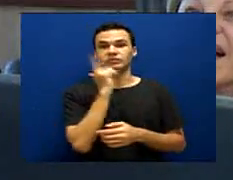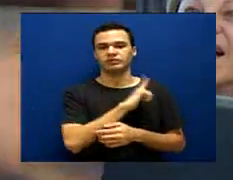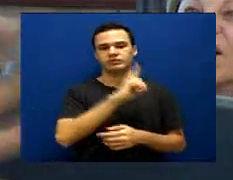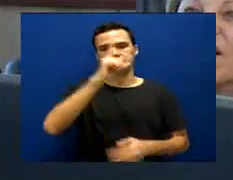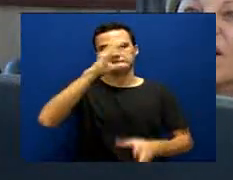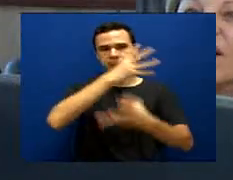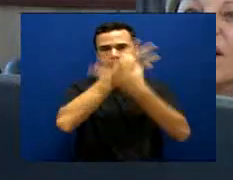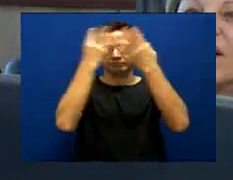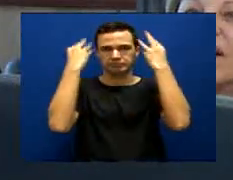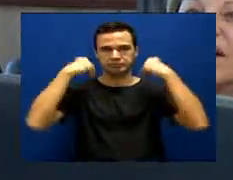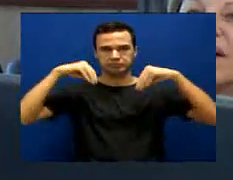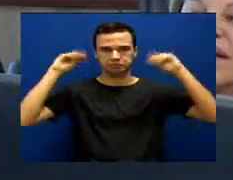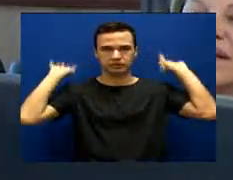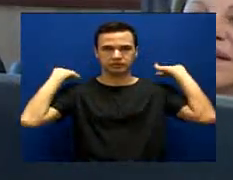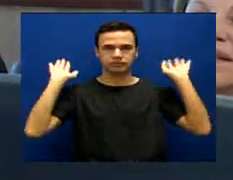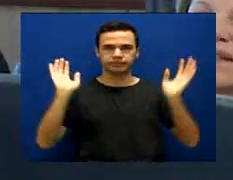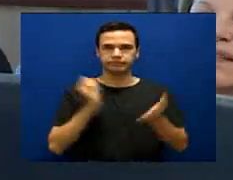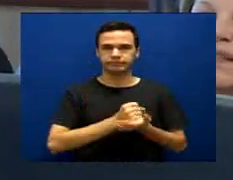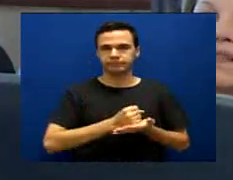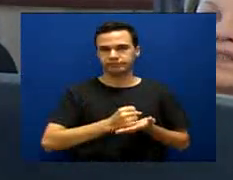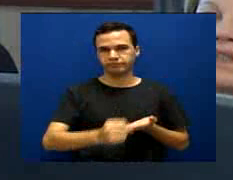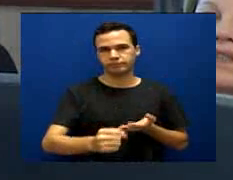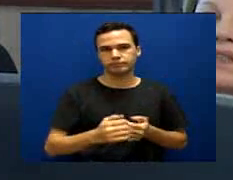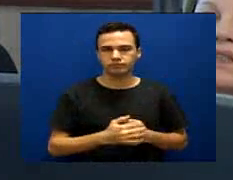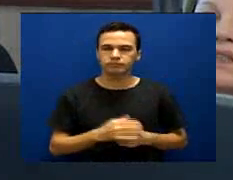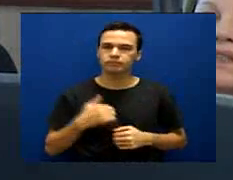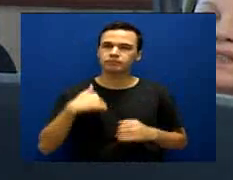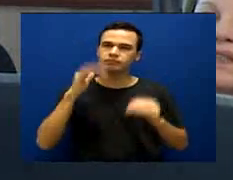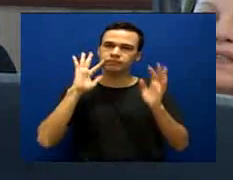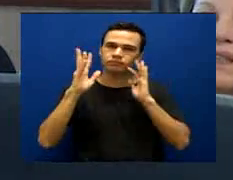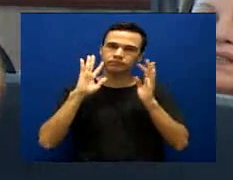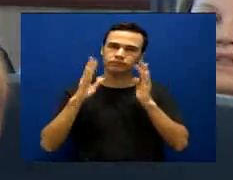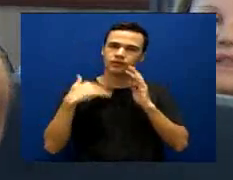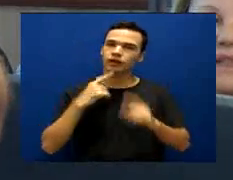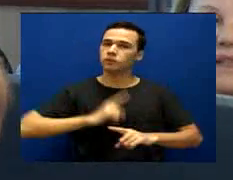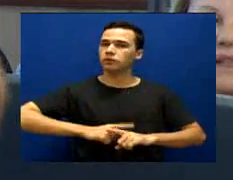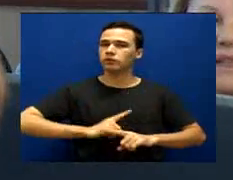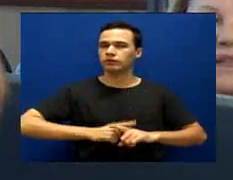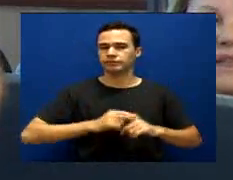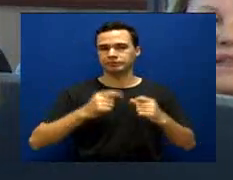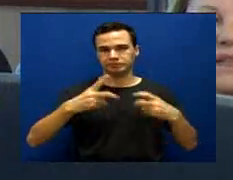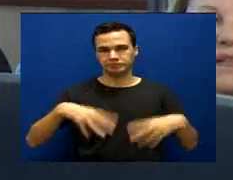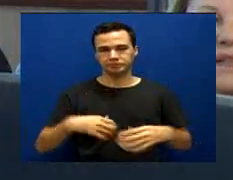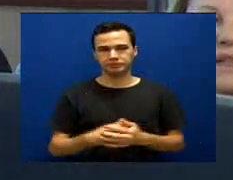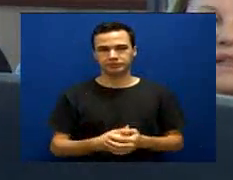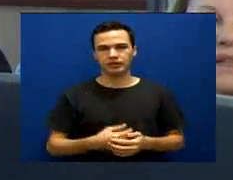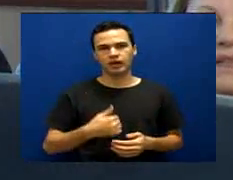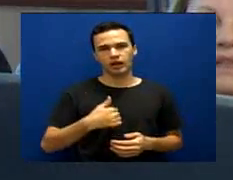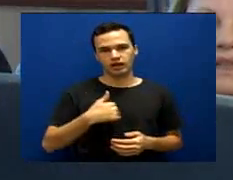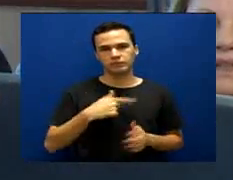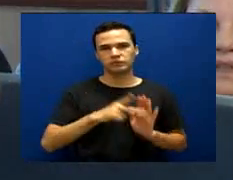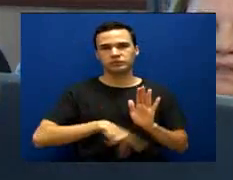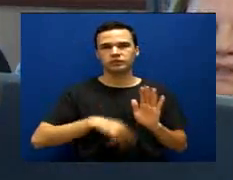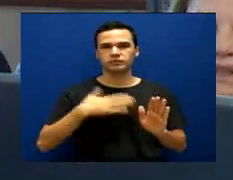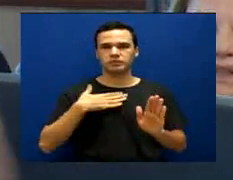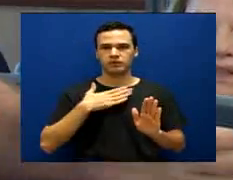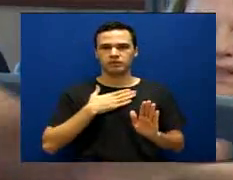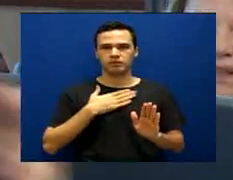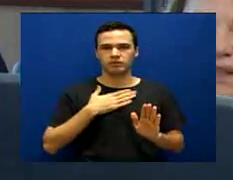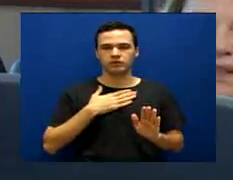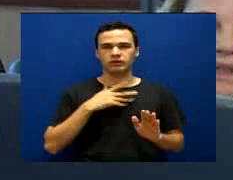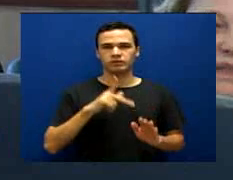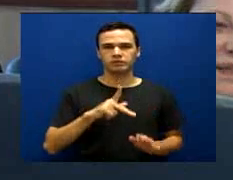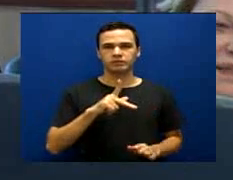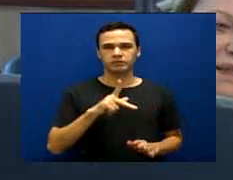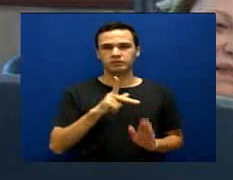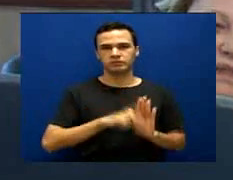esquece tudo que prometeu em campanha. Então eu penso, estou falando isso porque é o seguinte, eu propus um projeto aqui, fiz um